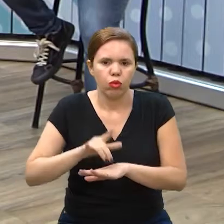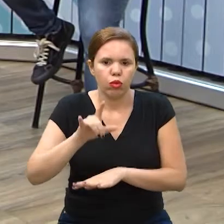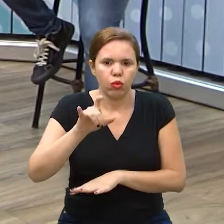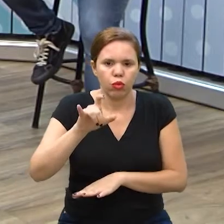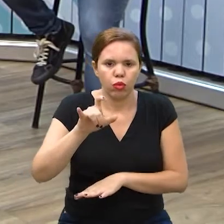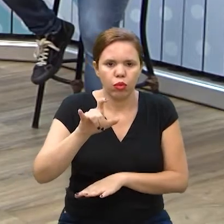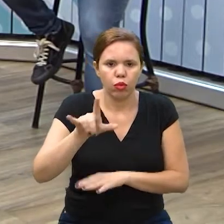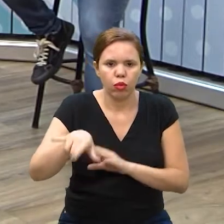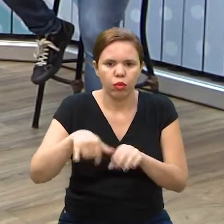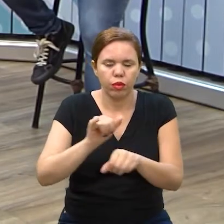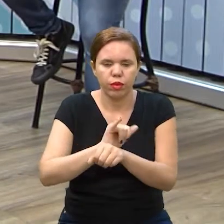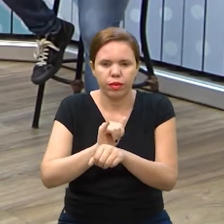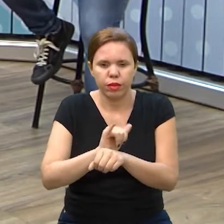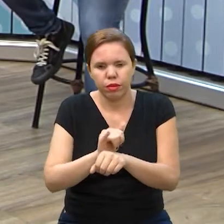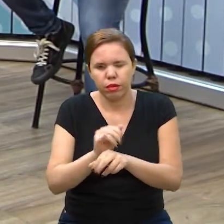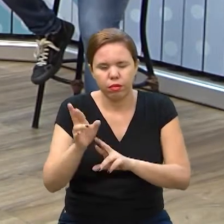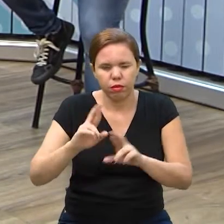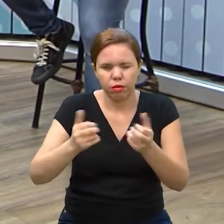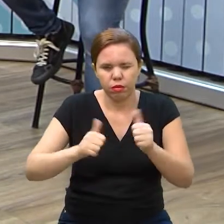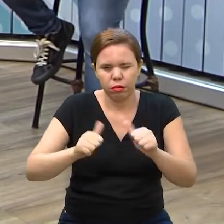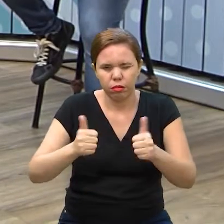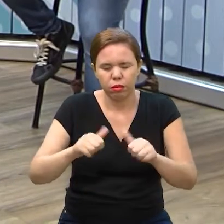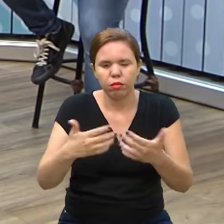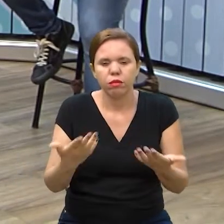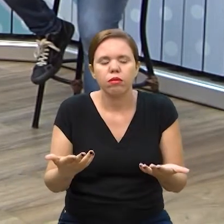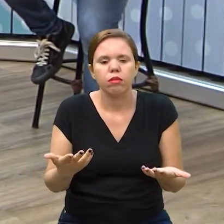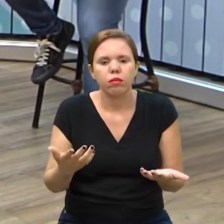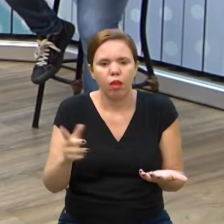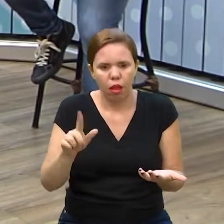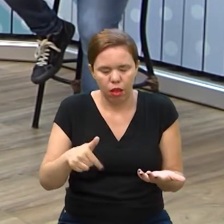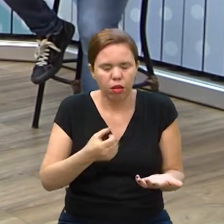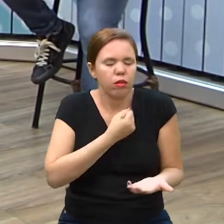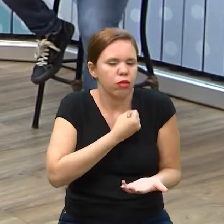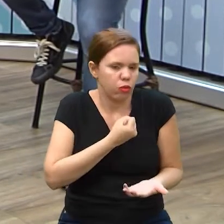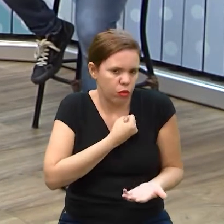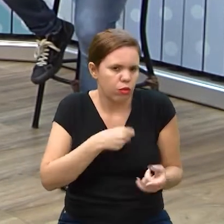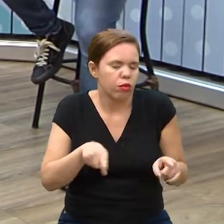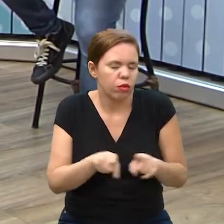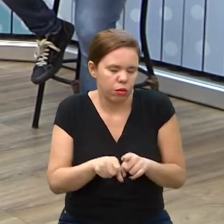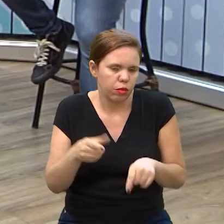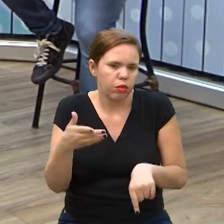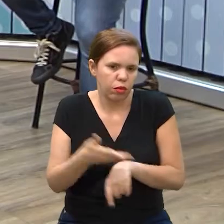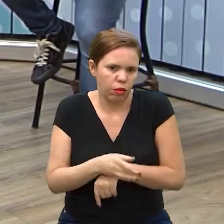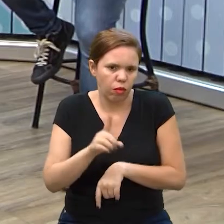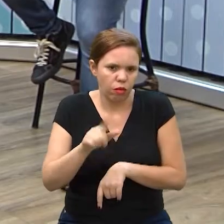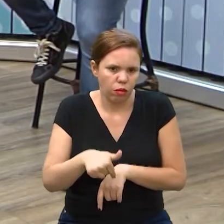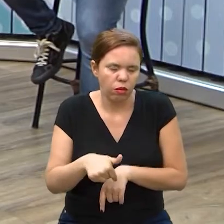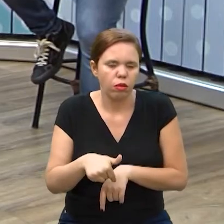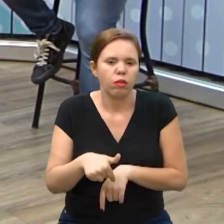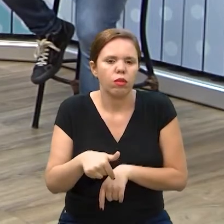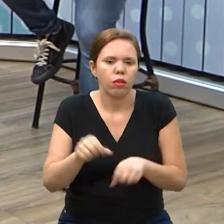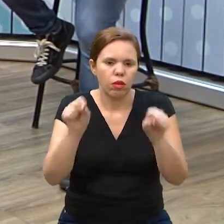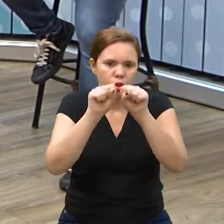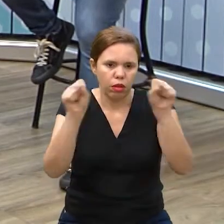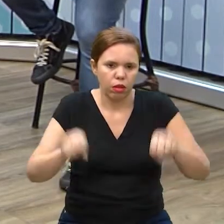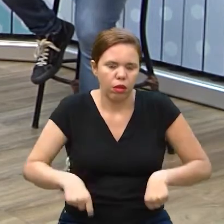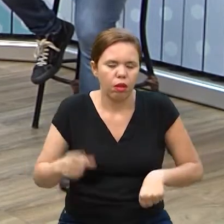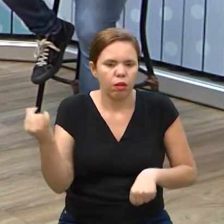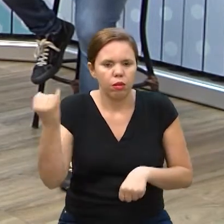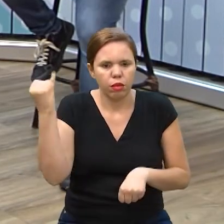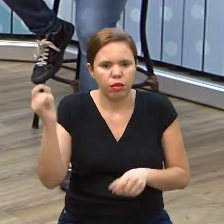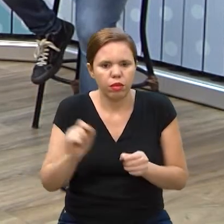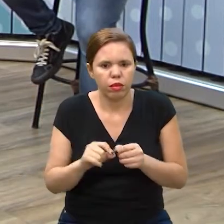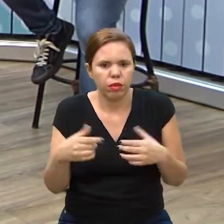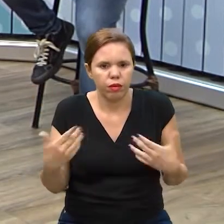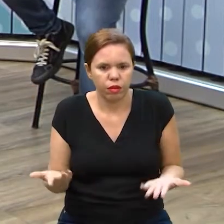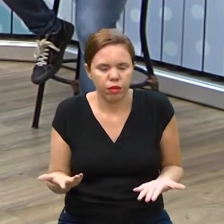do Instagram, do YouTuber, analisando as estatísticas? O número ele faz parte desse ecossistema, né? E é importante